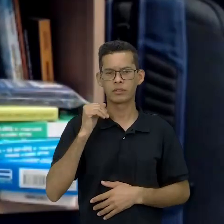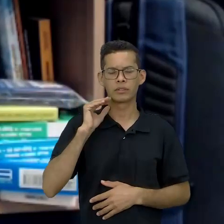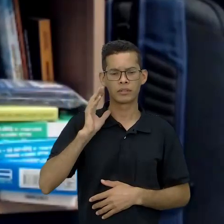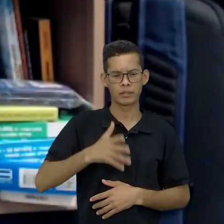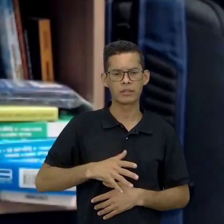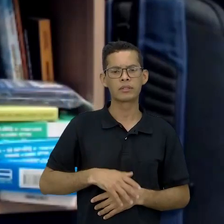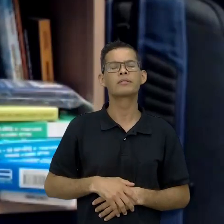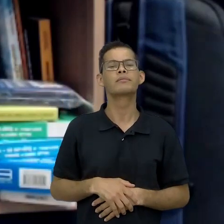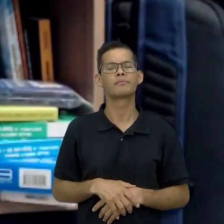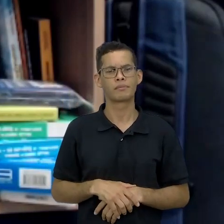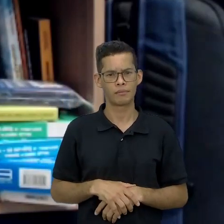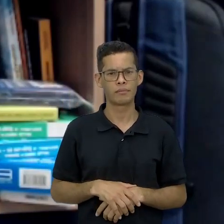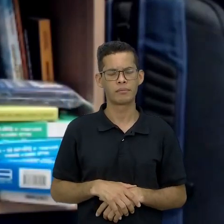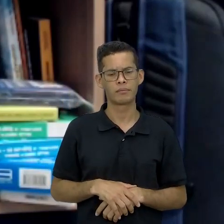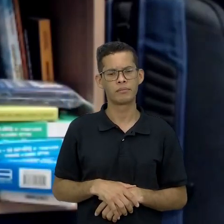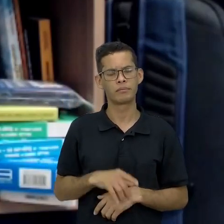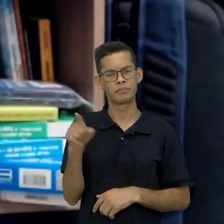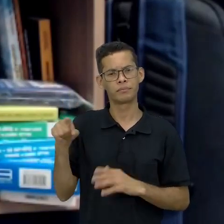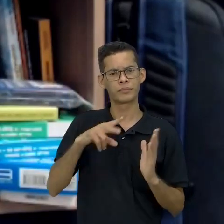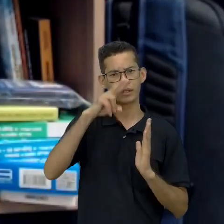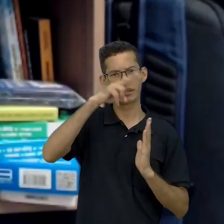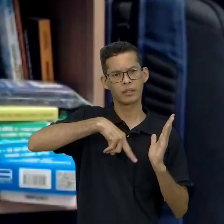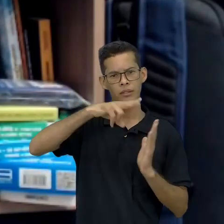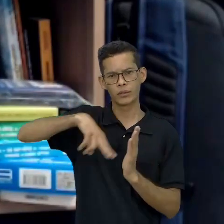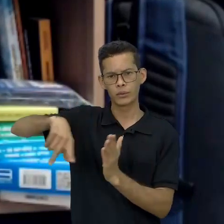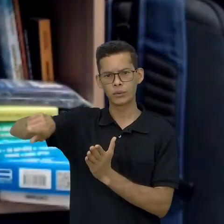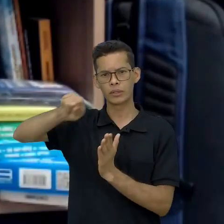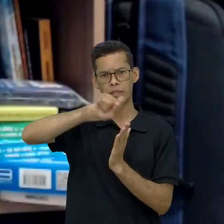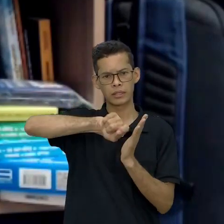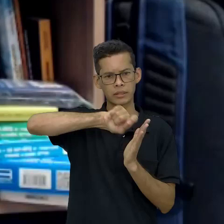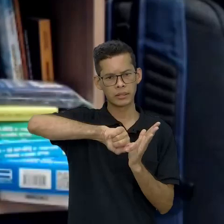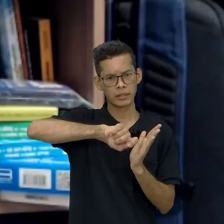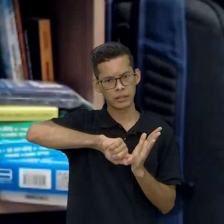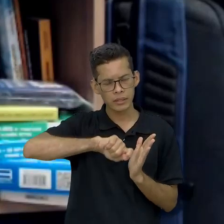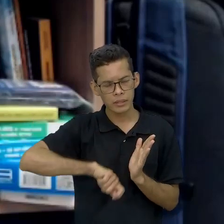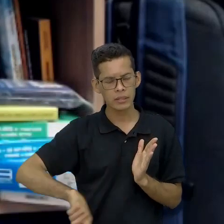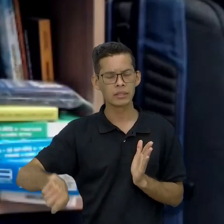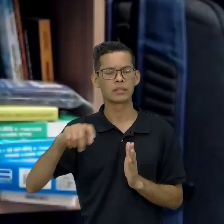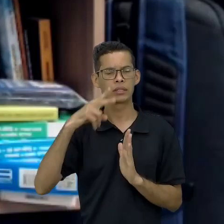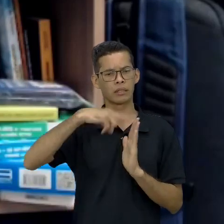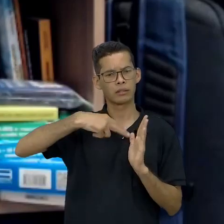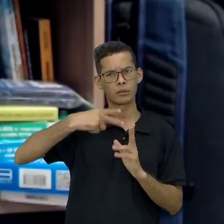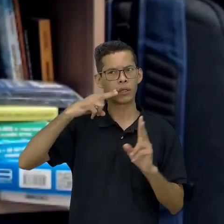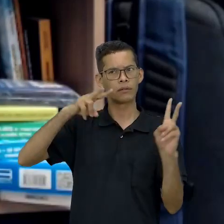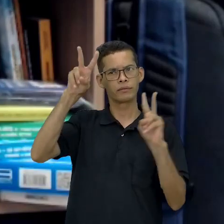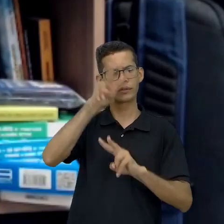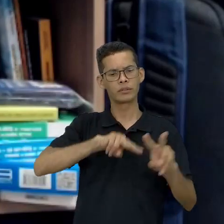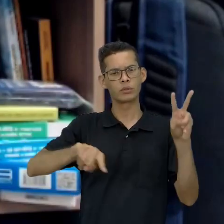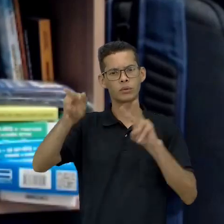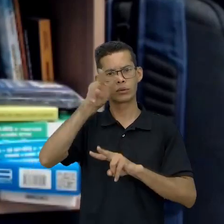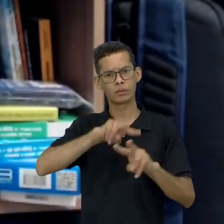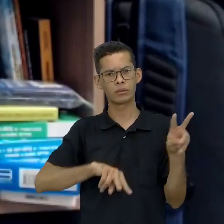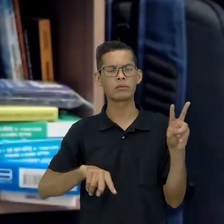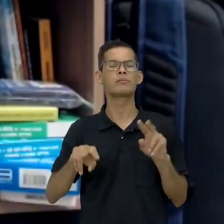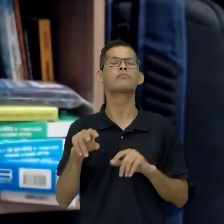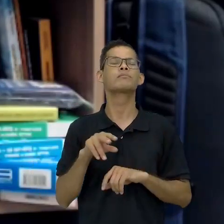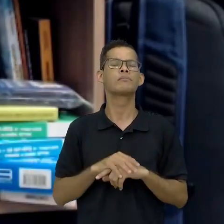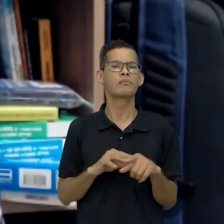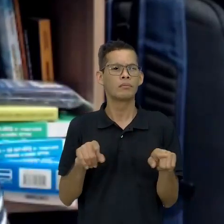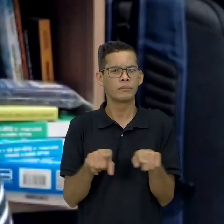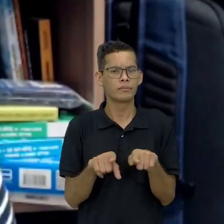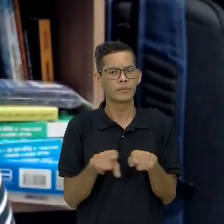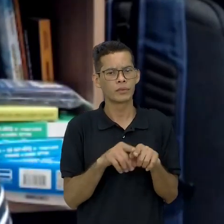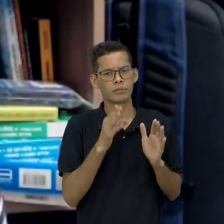né, da leitura escrita, ora de uma leitura visual, né, ora de um